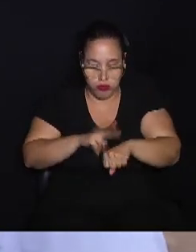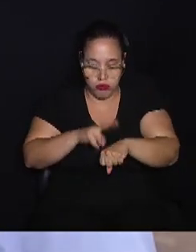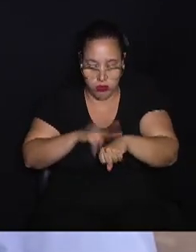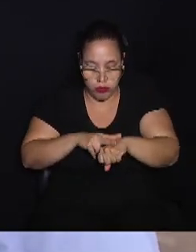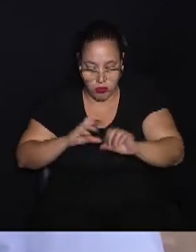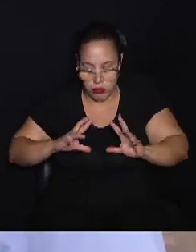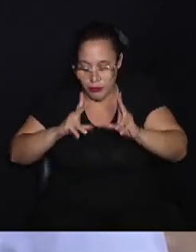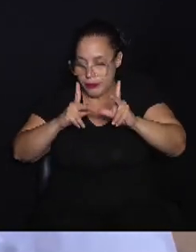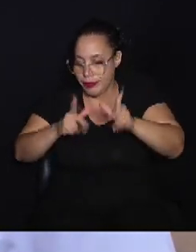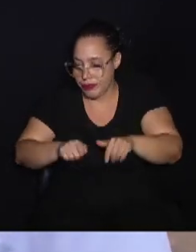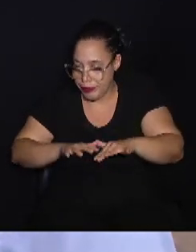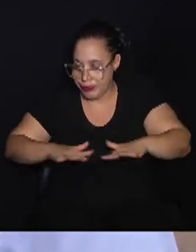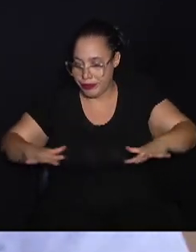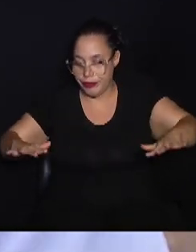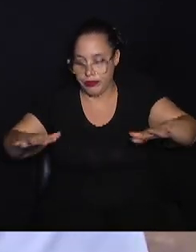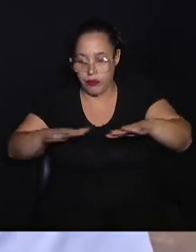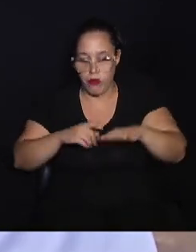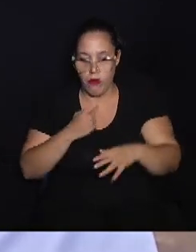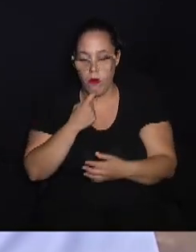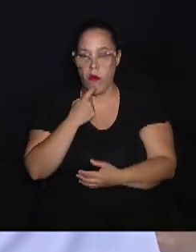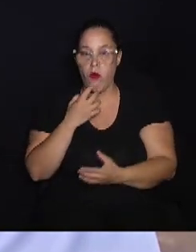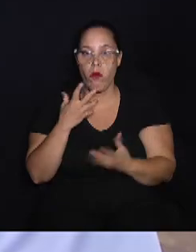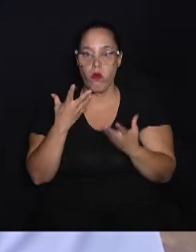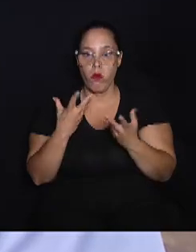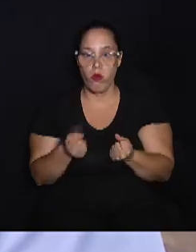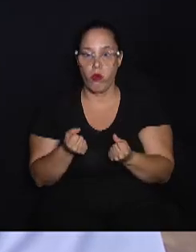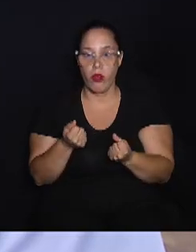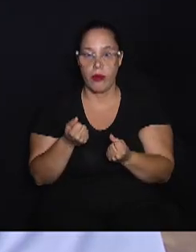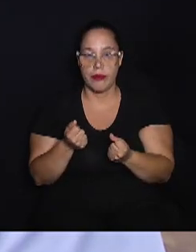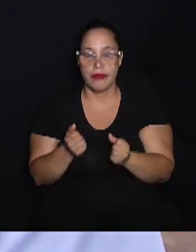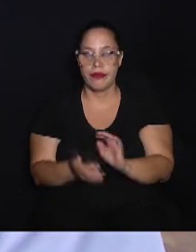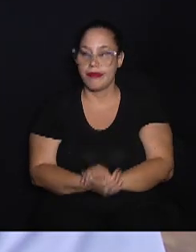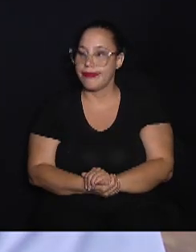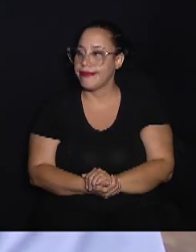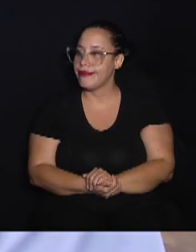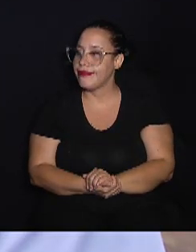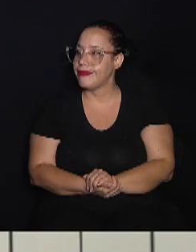todo no território Campinas vai ganhando mais Verde